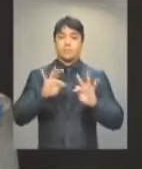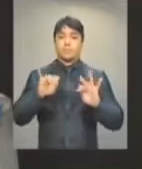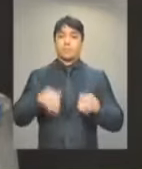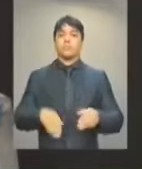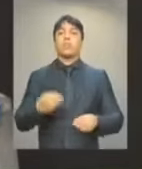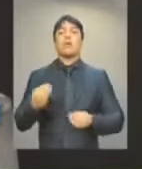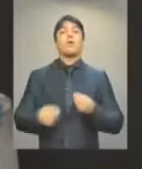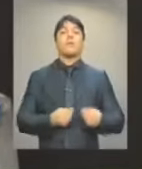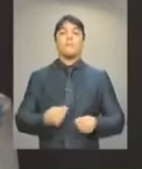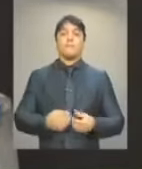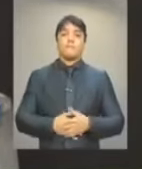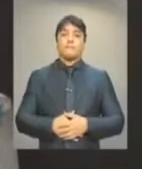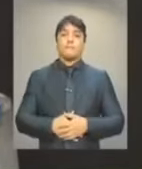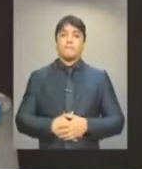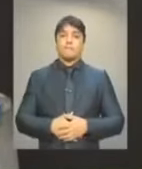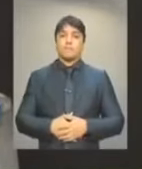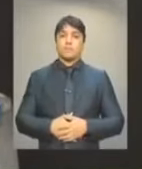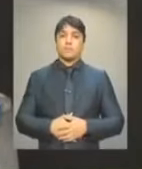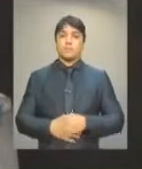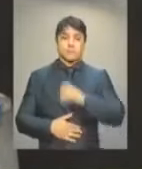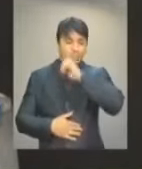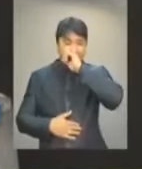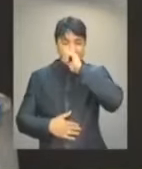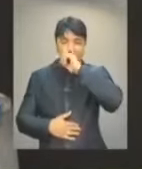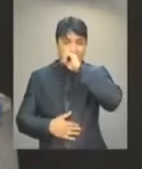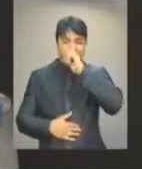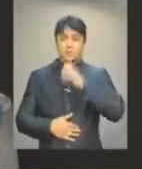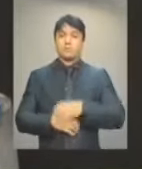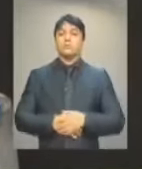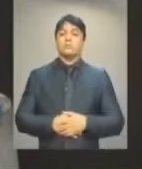restam, fazendo